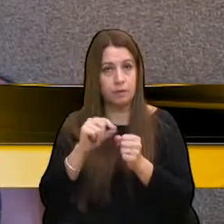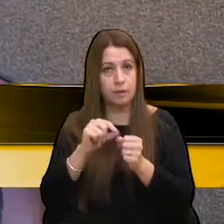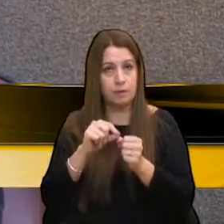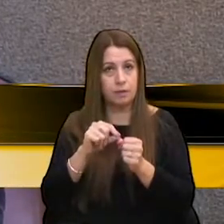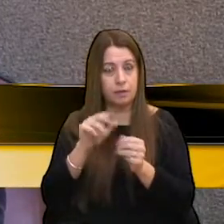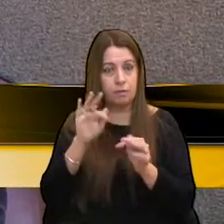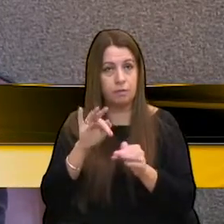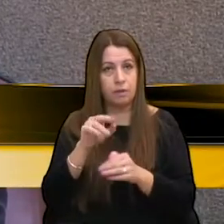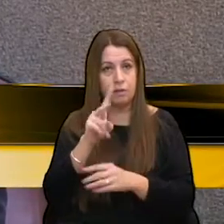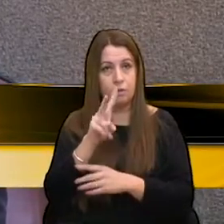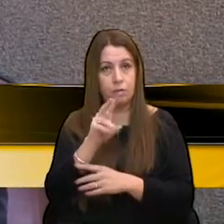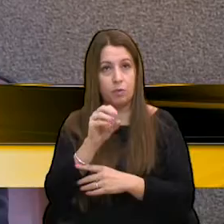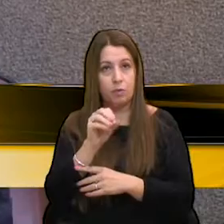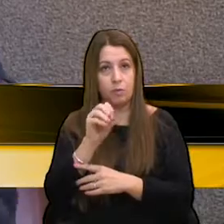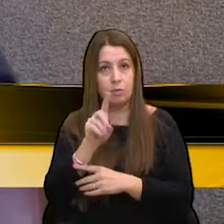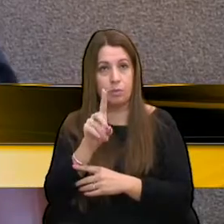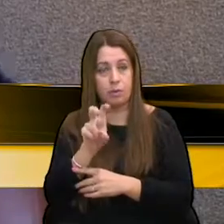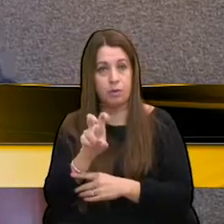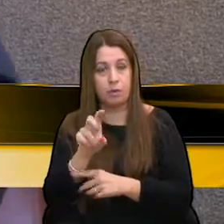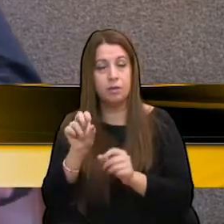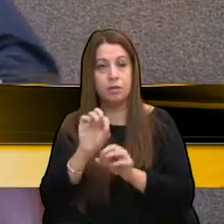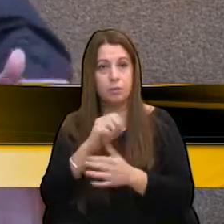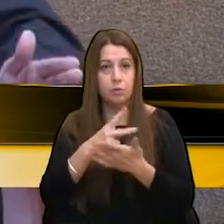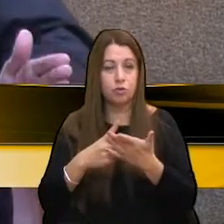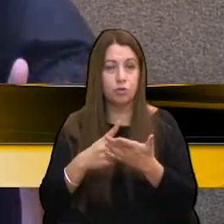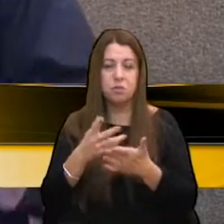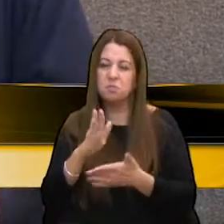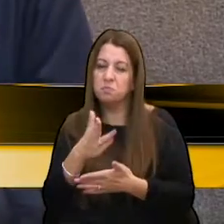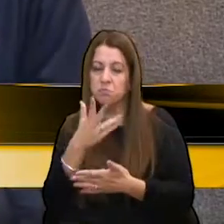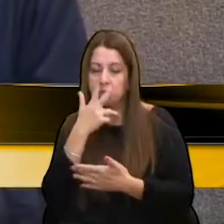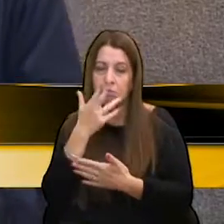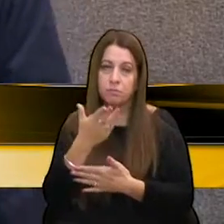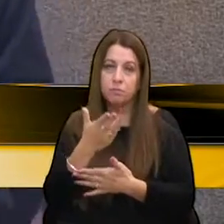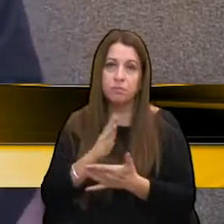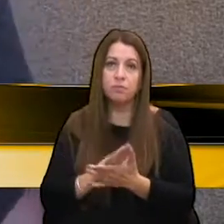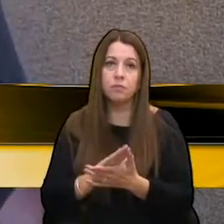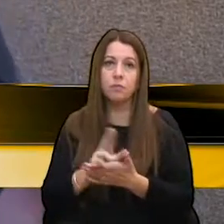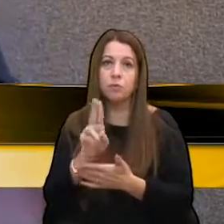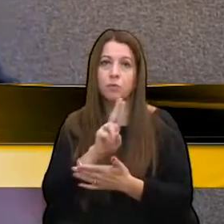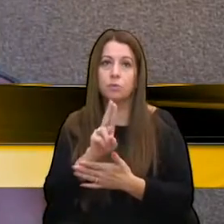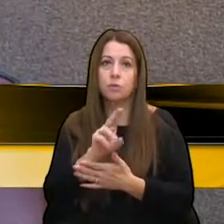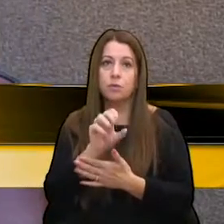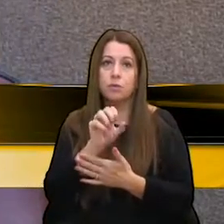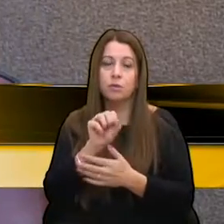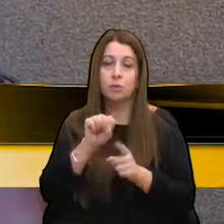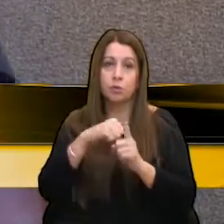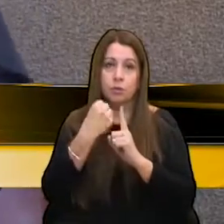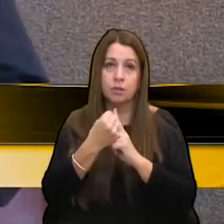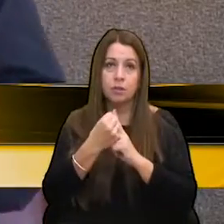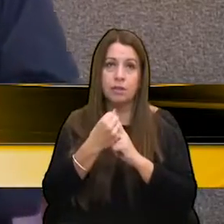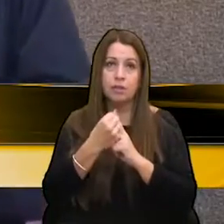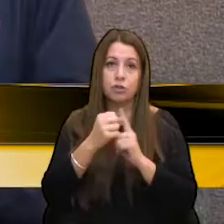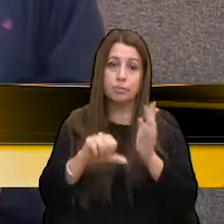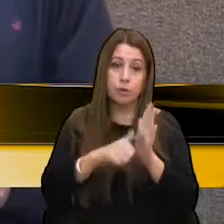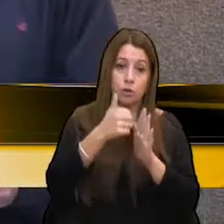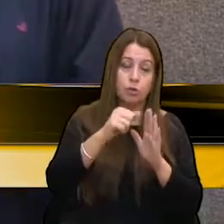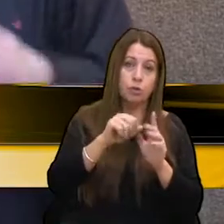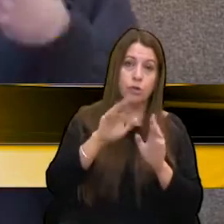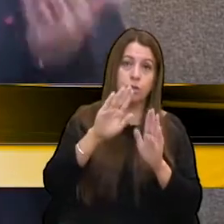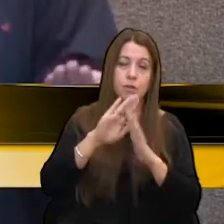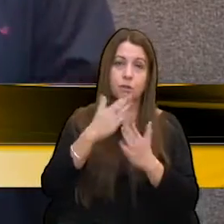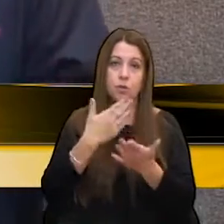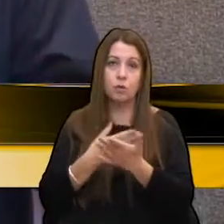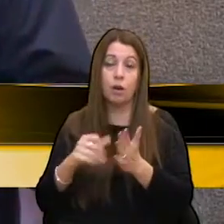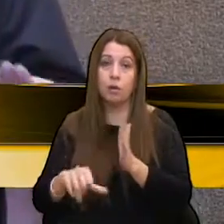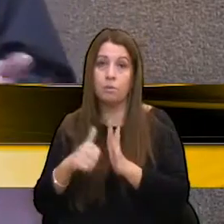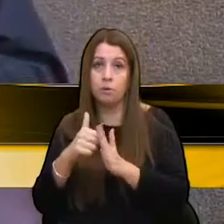no final de 2015, que foi um projeto mais ou menos nesse caminho, chamado Sociedade Melhor, Escola Melhor. Quando